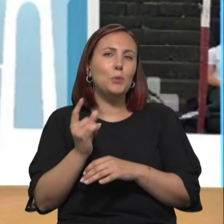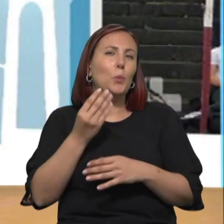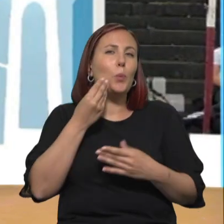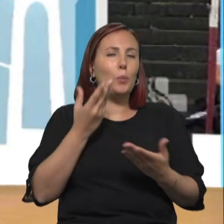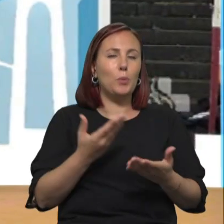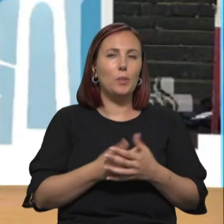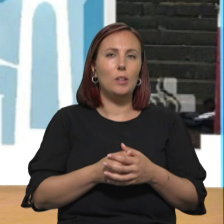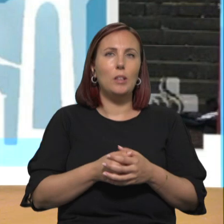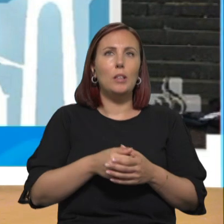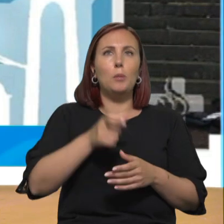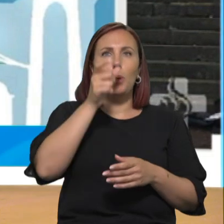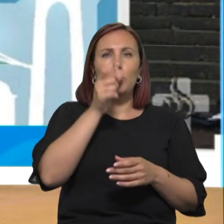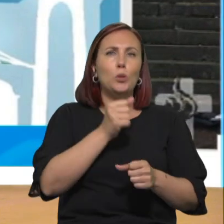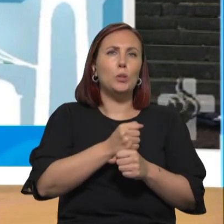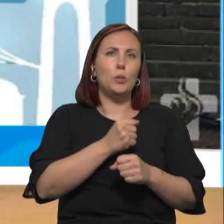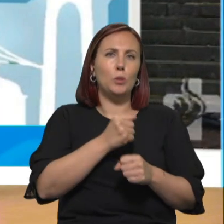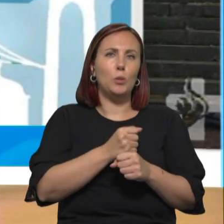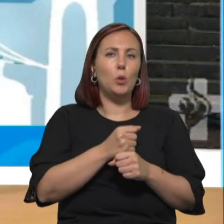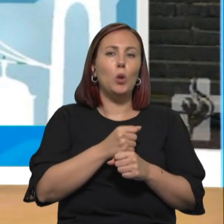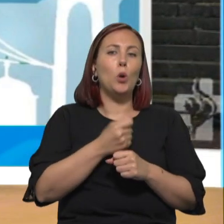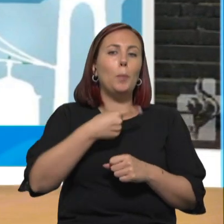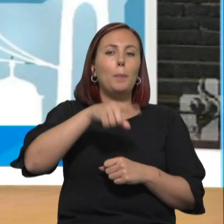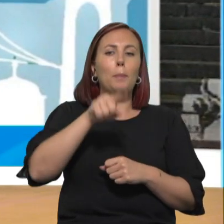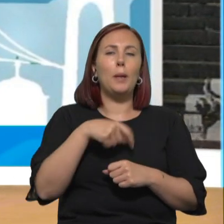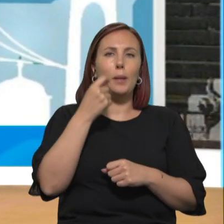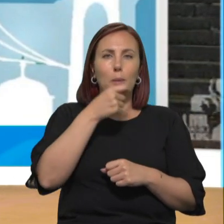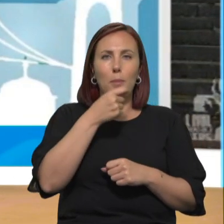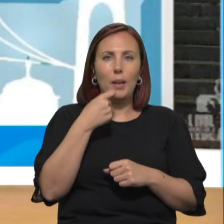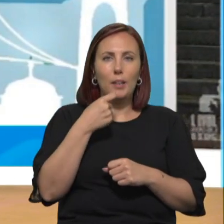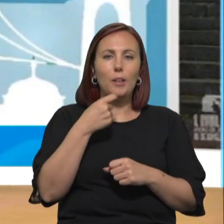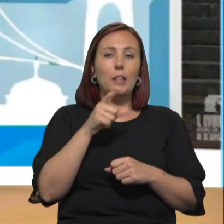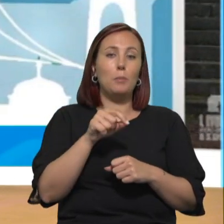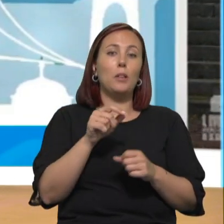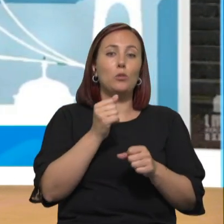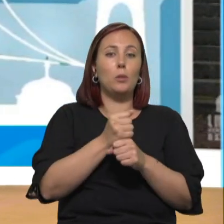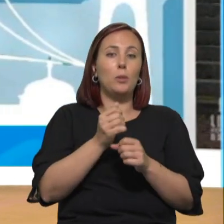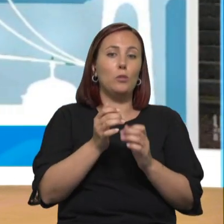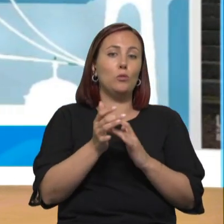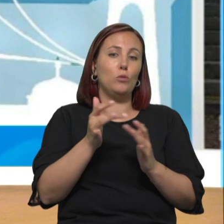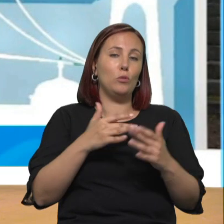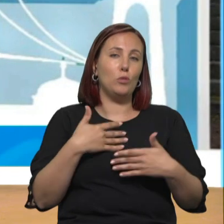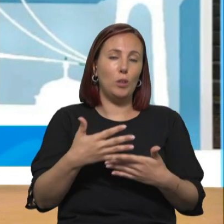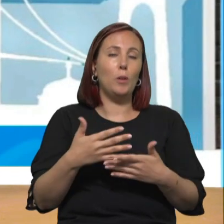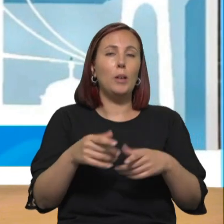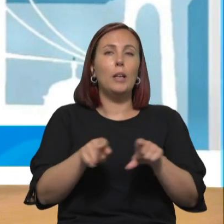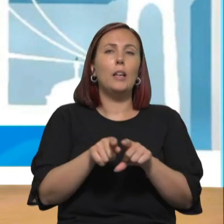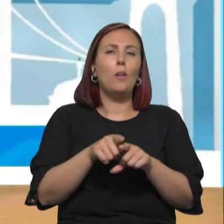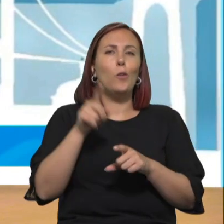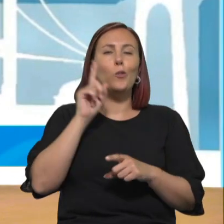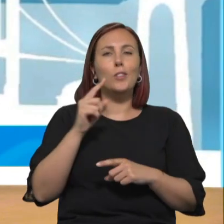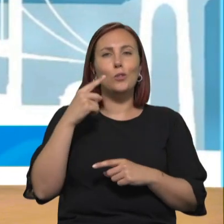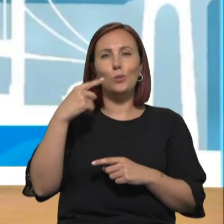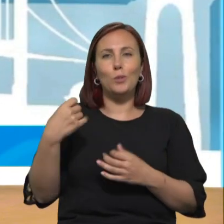os trabalhadores, o 1º de Maio, e para os trabalhadores cristãos, o 1º de Maio também, é um dia muito